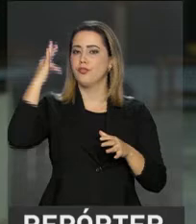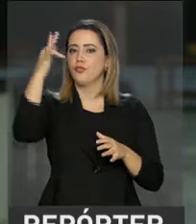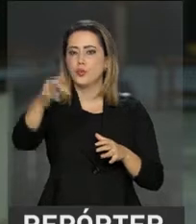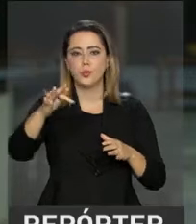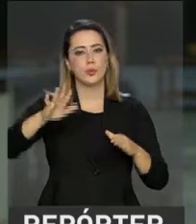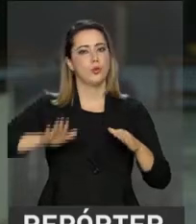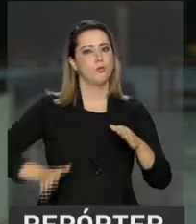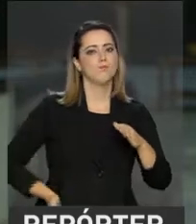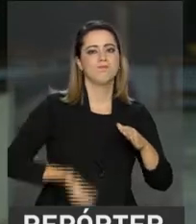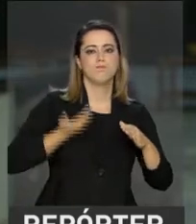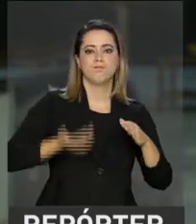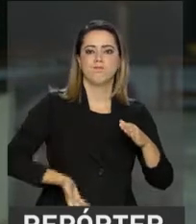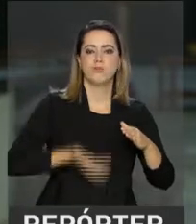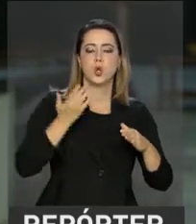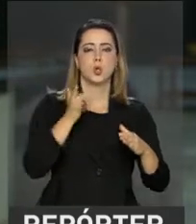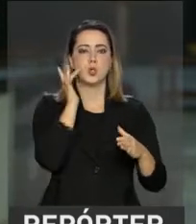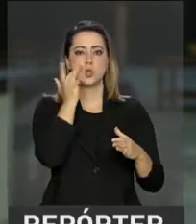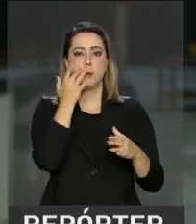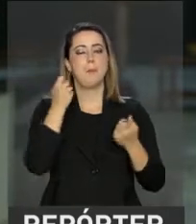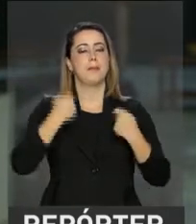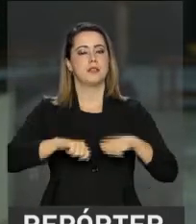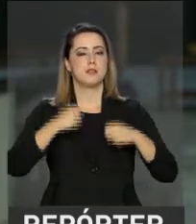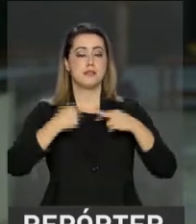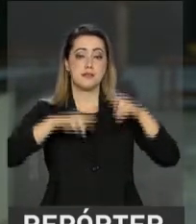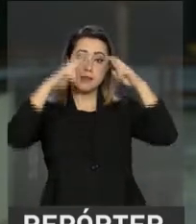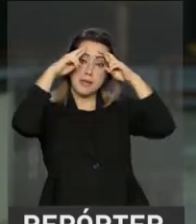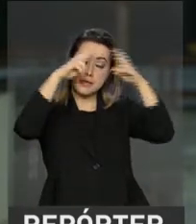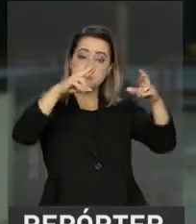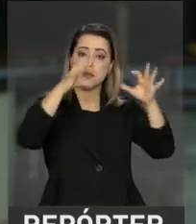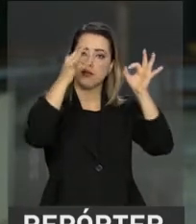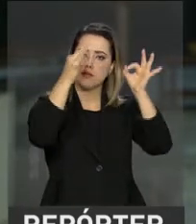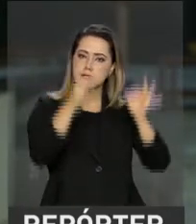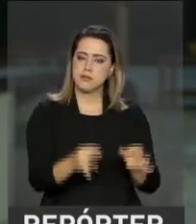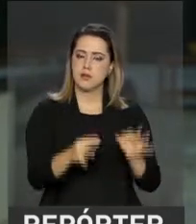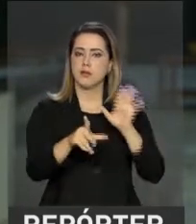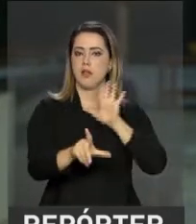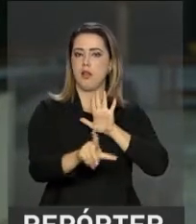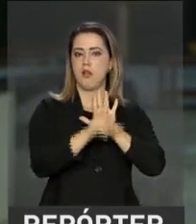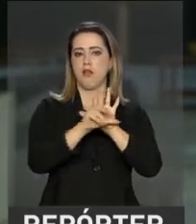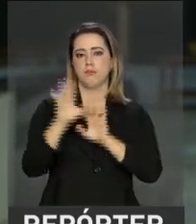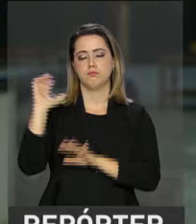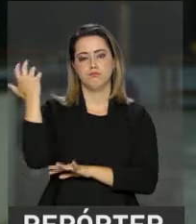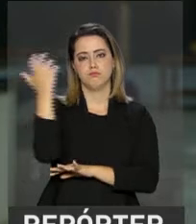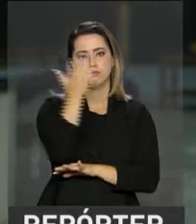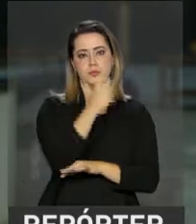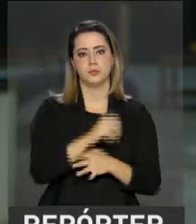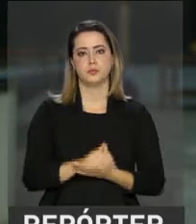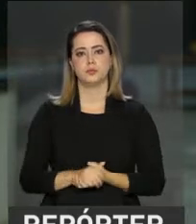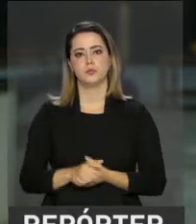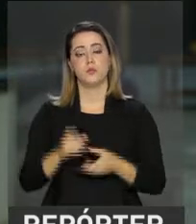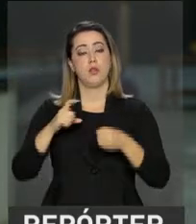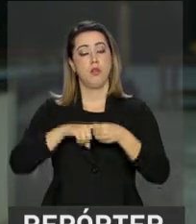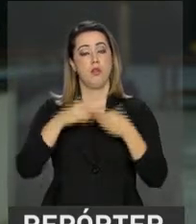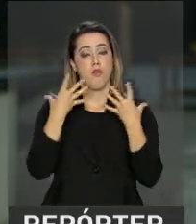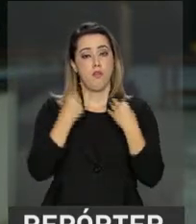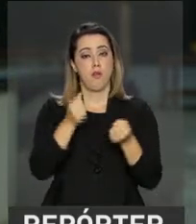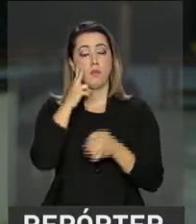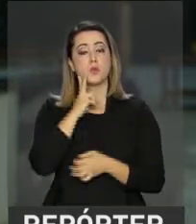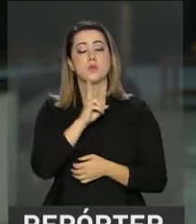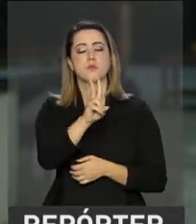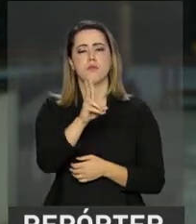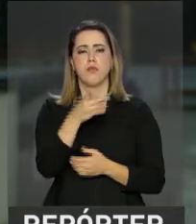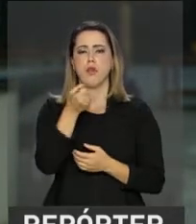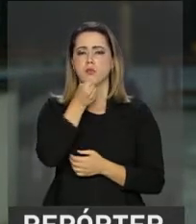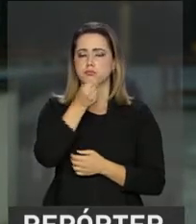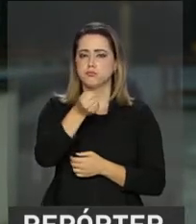minérios na reserva vai respeitar rigorosamente a lei ambiental do país. Vamos acompanhar agora um trecho